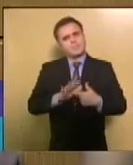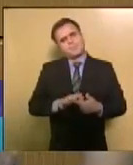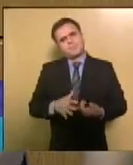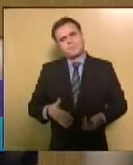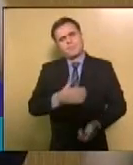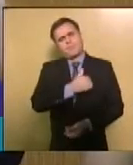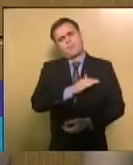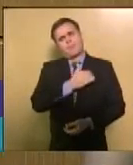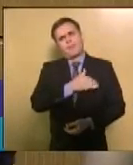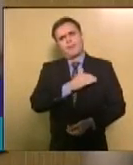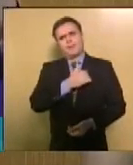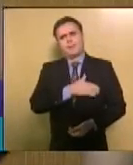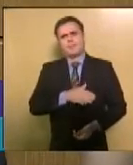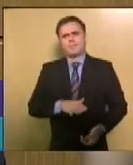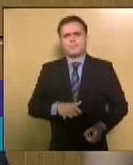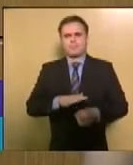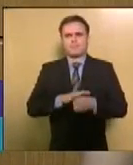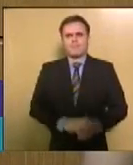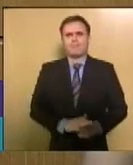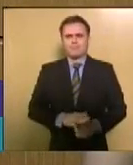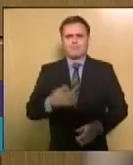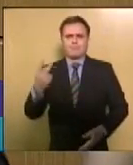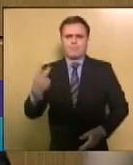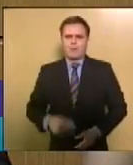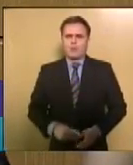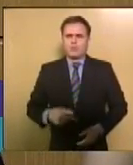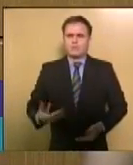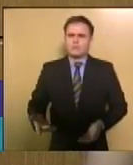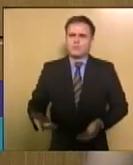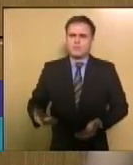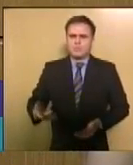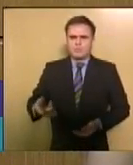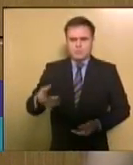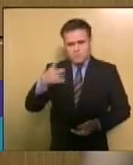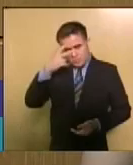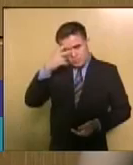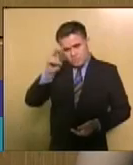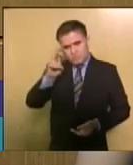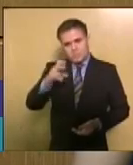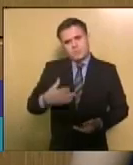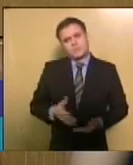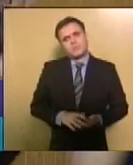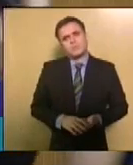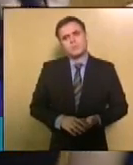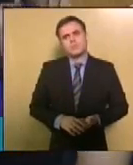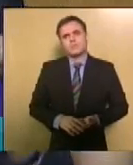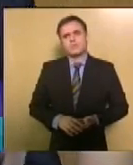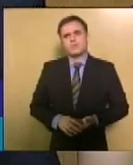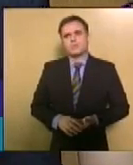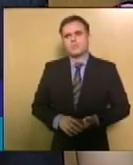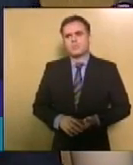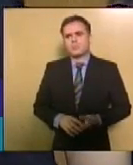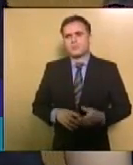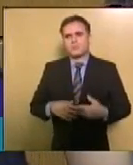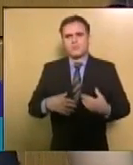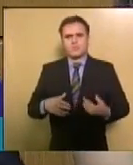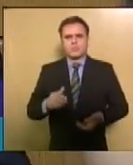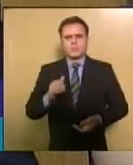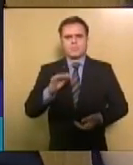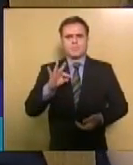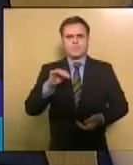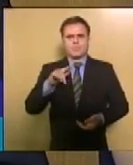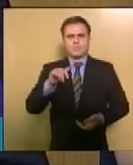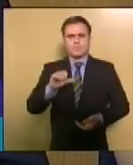racismo histórico que tá entrenado na nossa cultura muito bem então aqui o atlas a gente